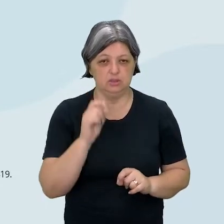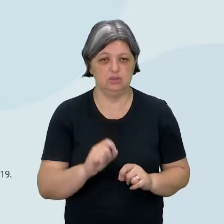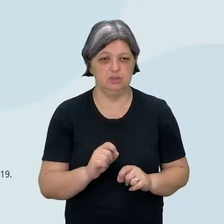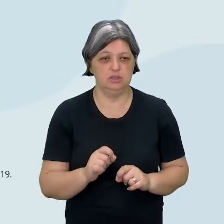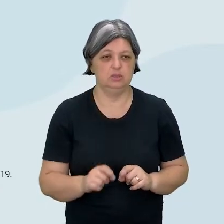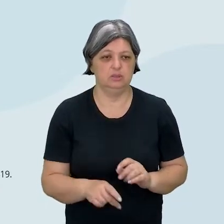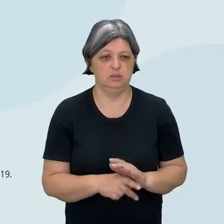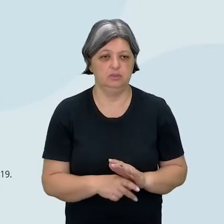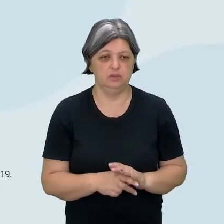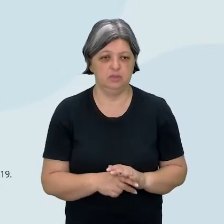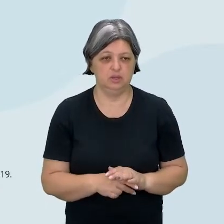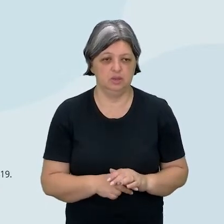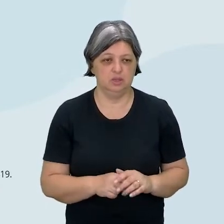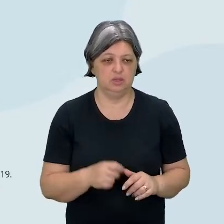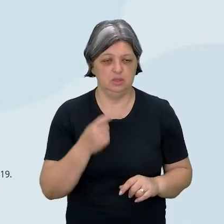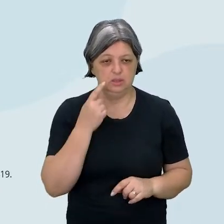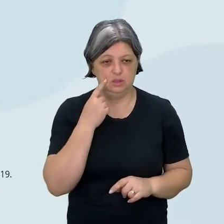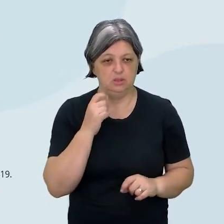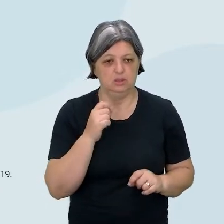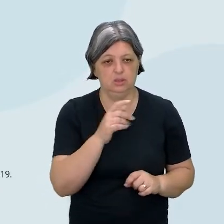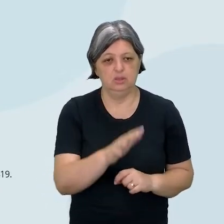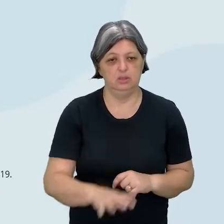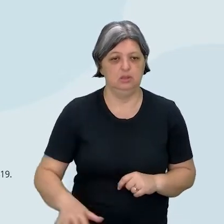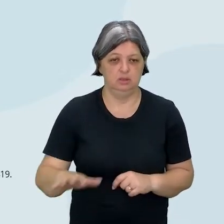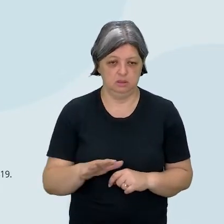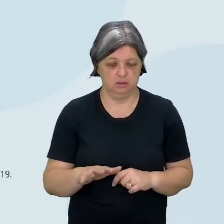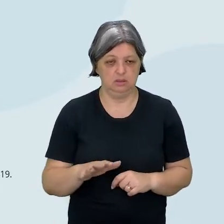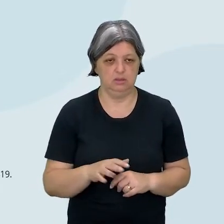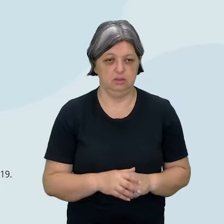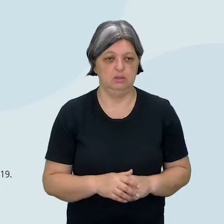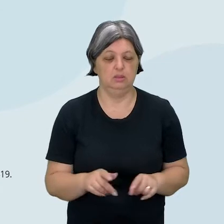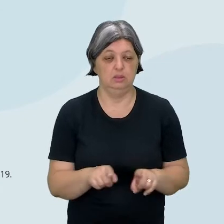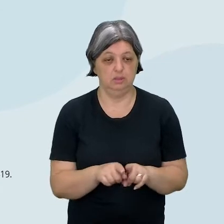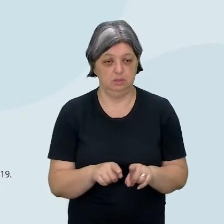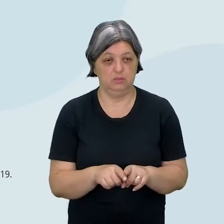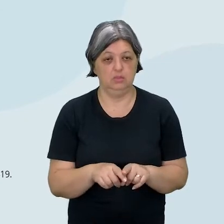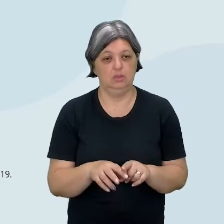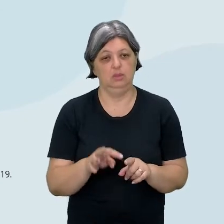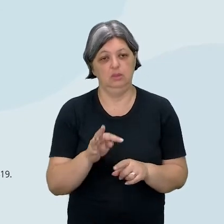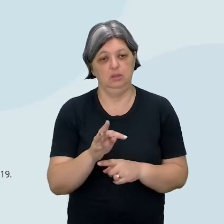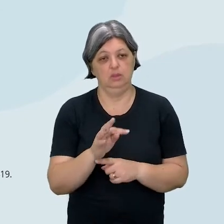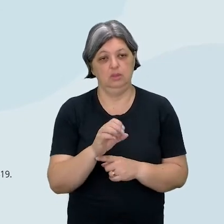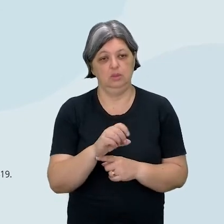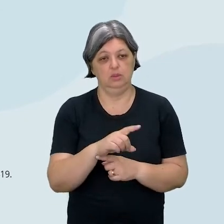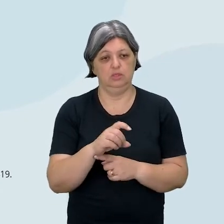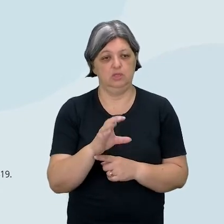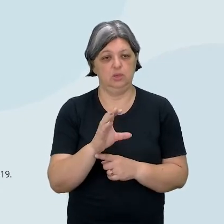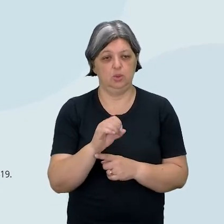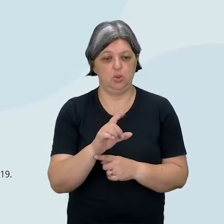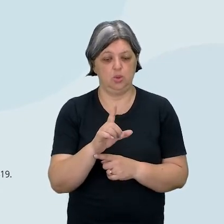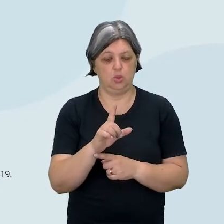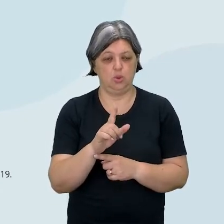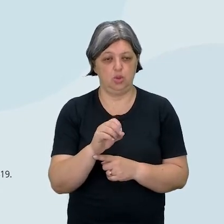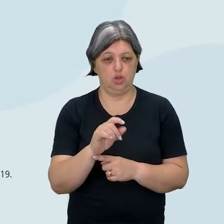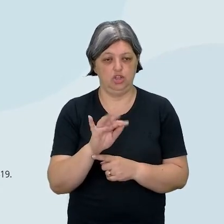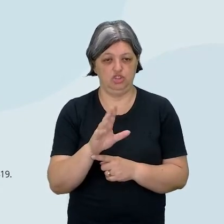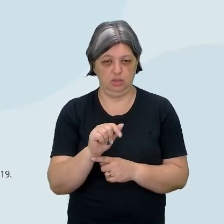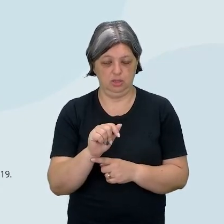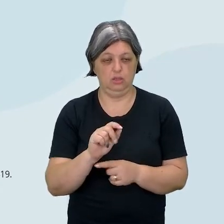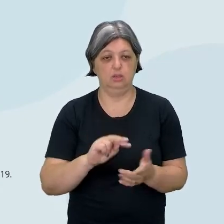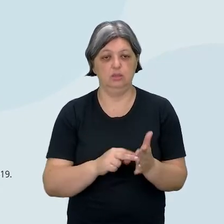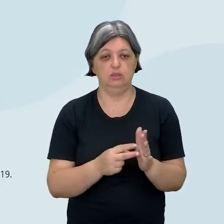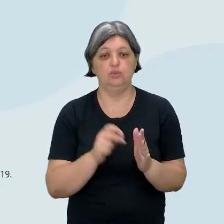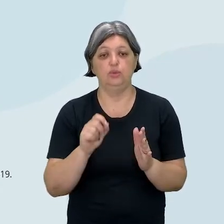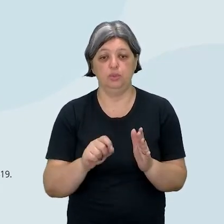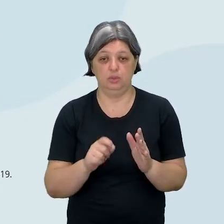da interação dos seres vivos com o meio ambiente, e na toxicidade, ou na toxicologia, a gente estuda os efeitos